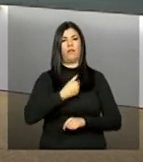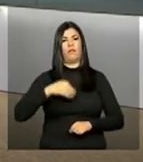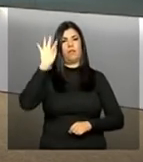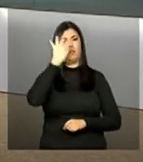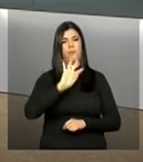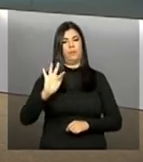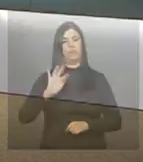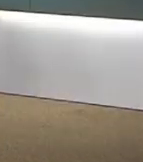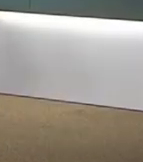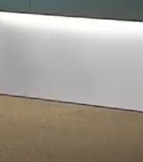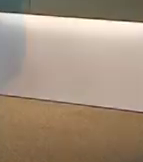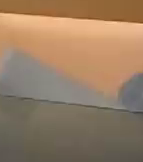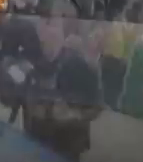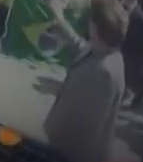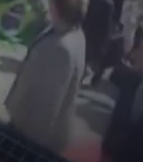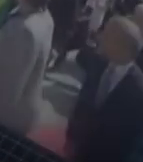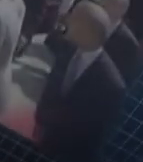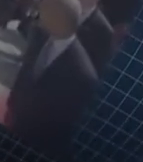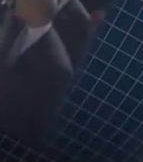Governo